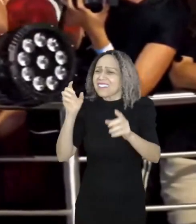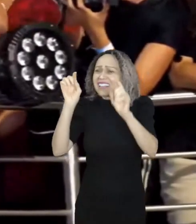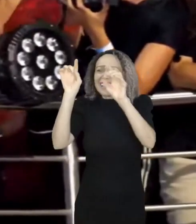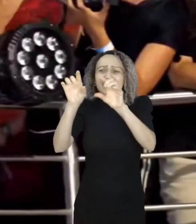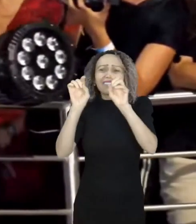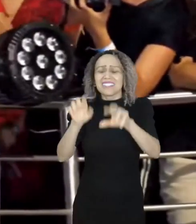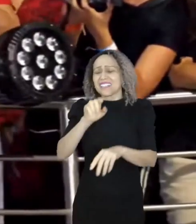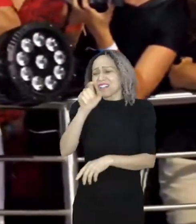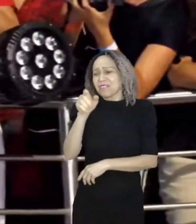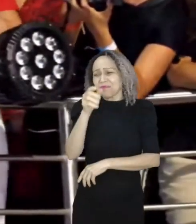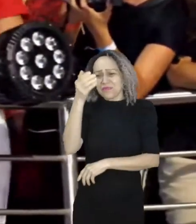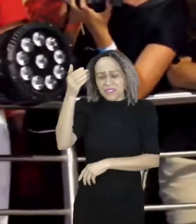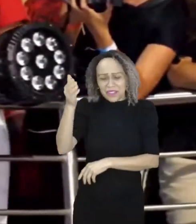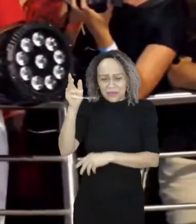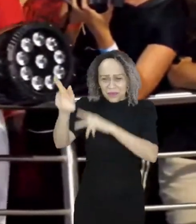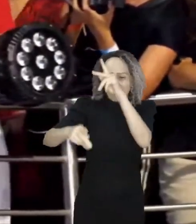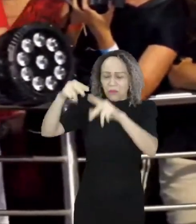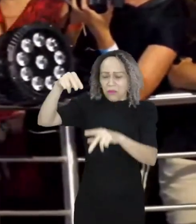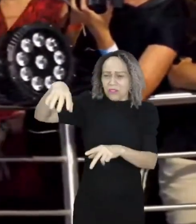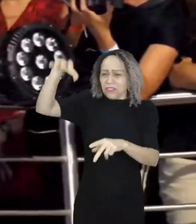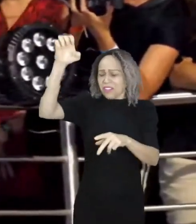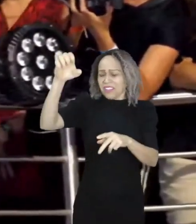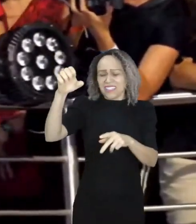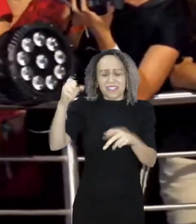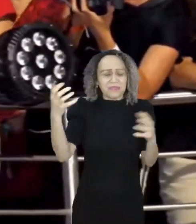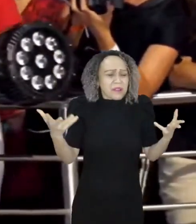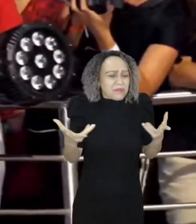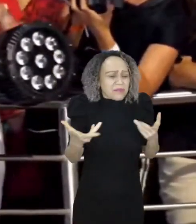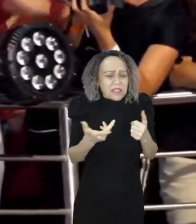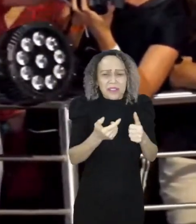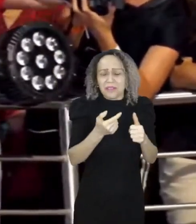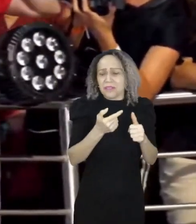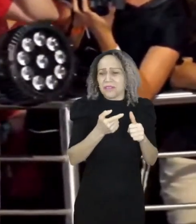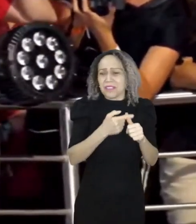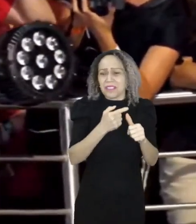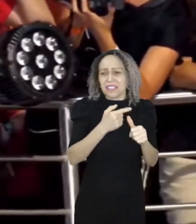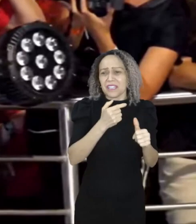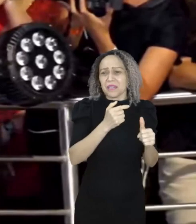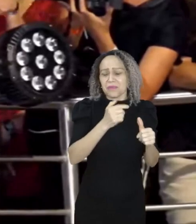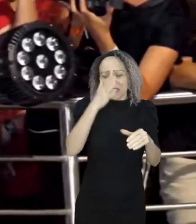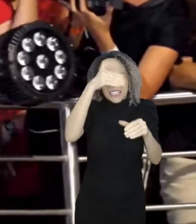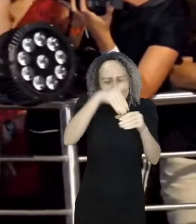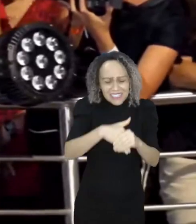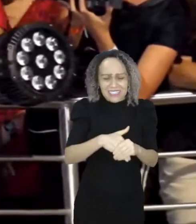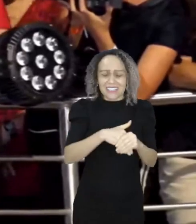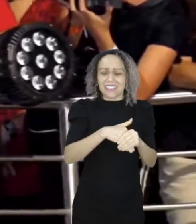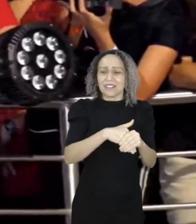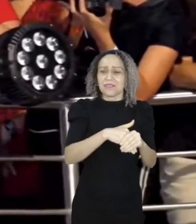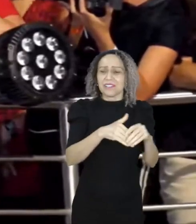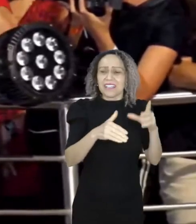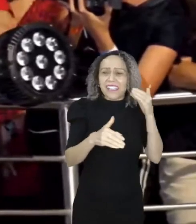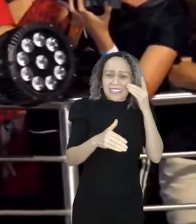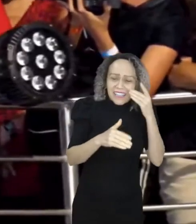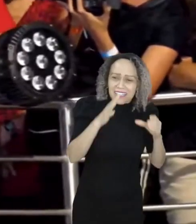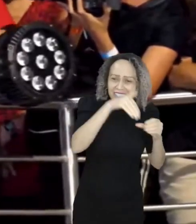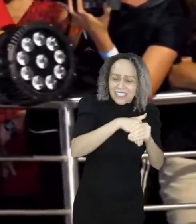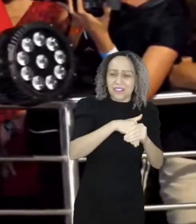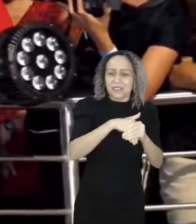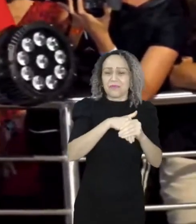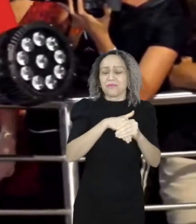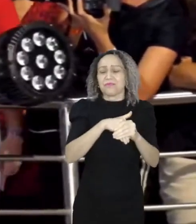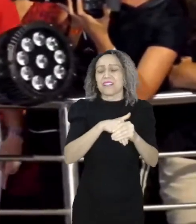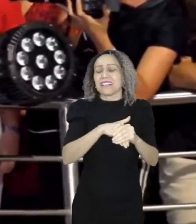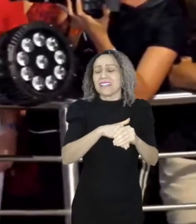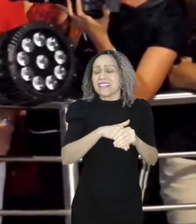Dilma, na minha primeira eleição, e vai ser muito porreta para ajudar a gente a governar